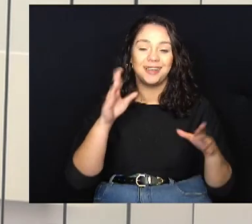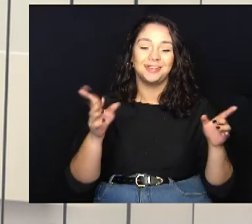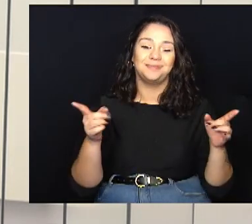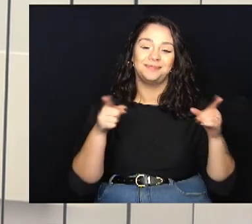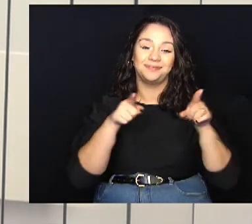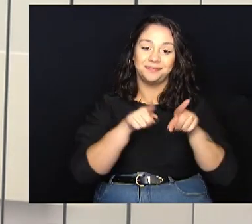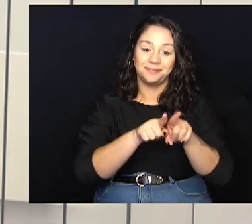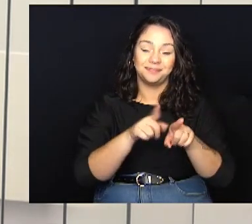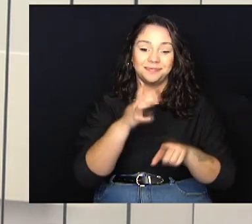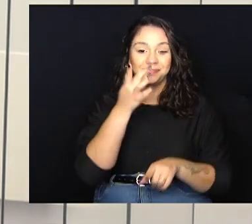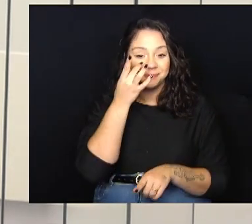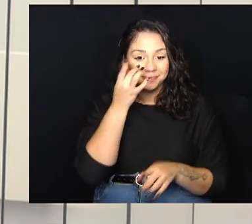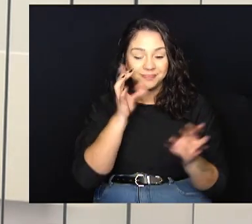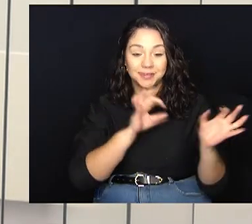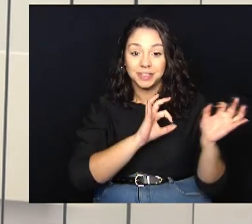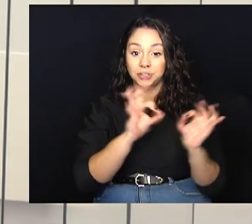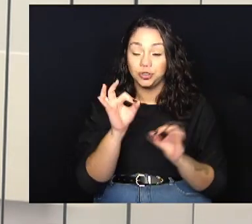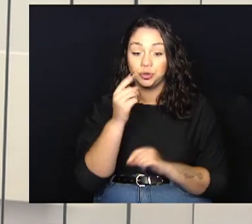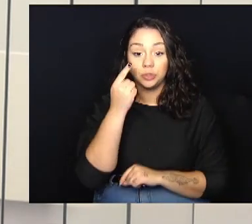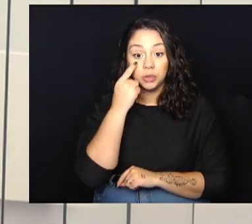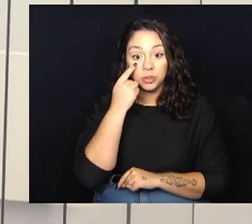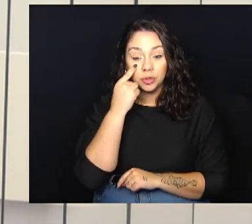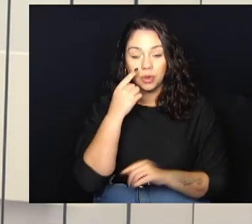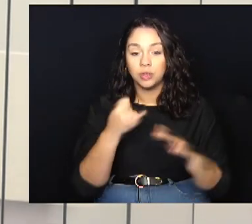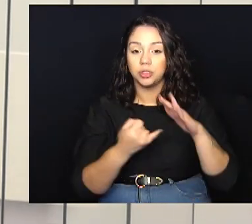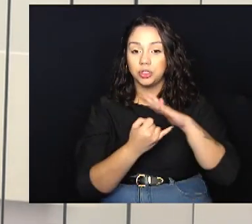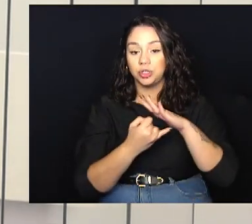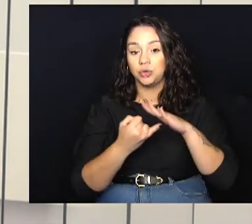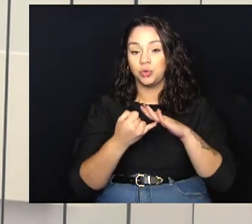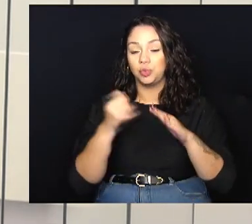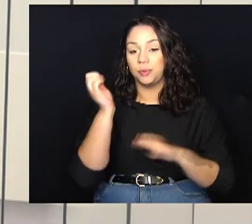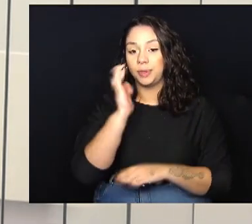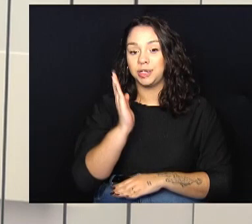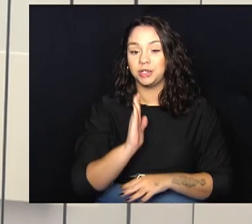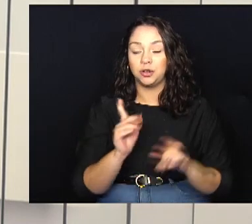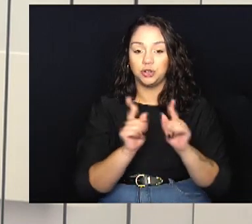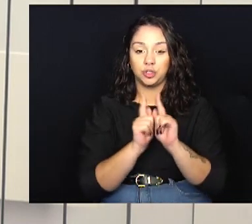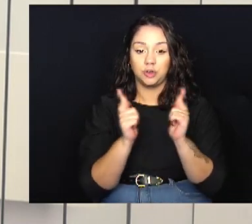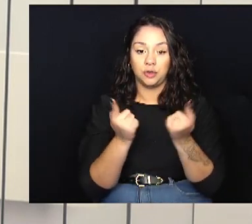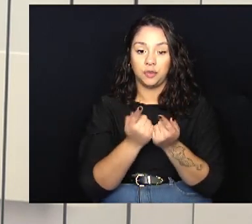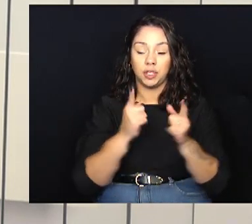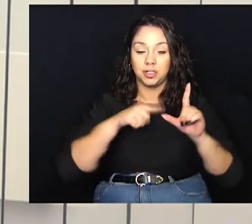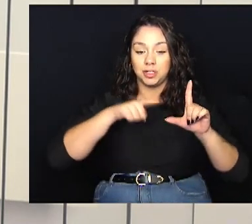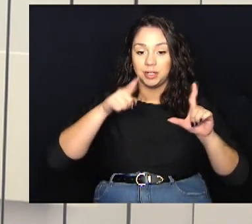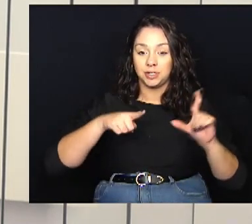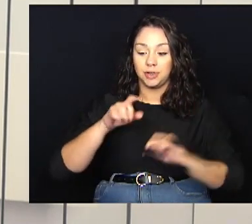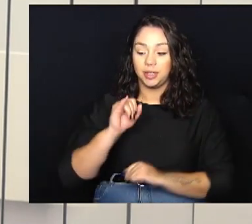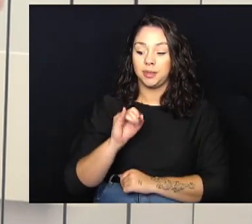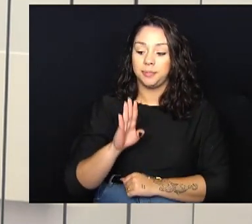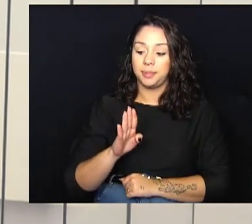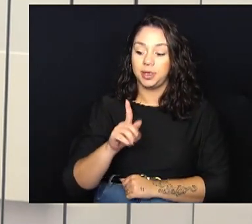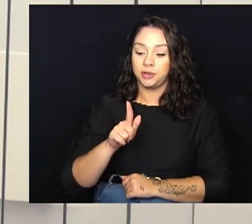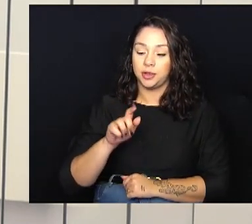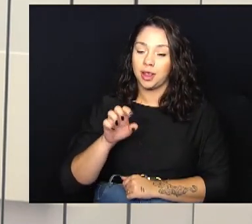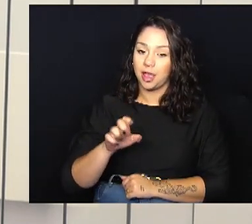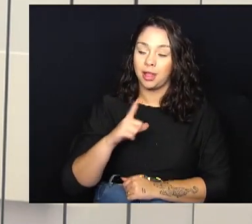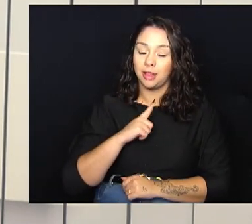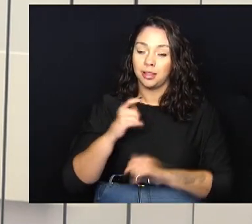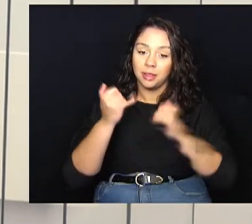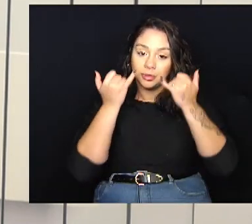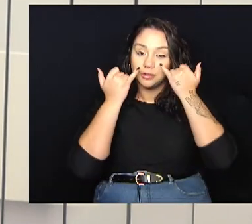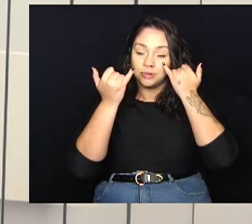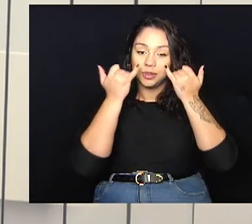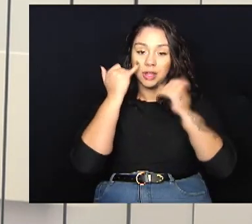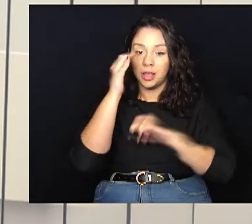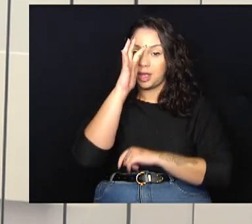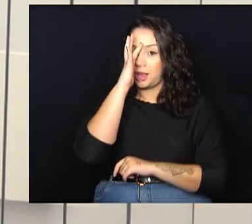sua audiência e Olha só hein o Instituto Brasileiro de geografia estatística ou IBGE divulgou os resultados